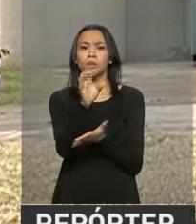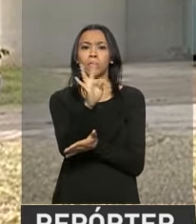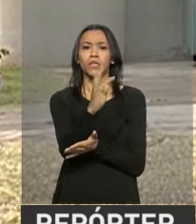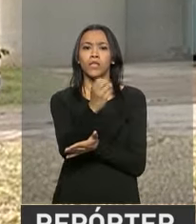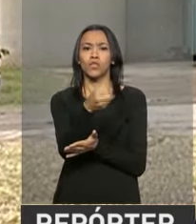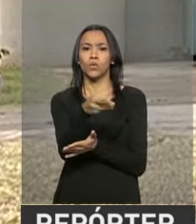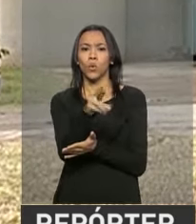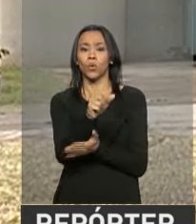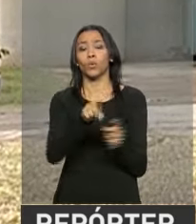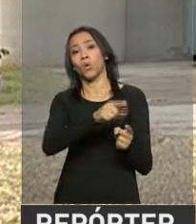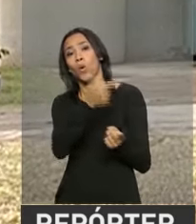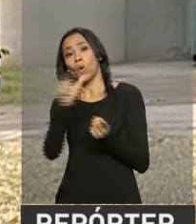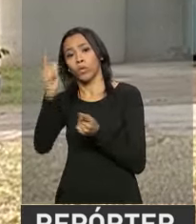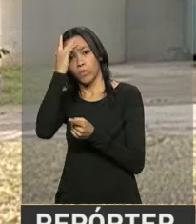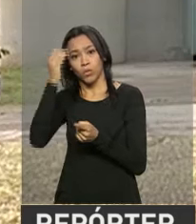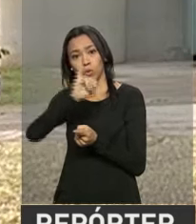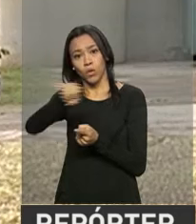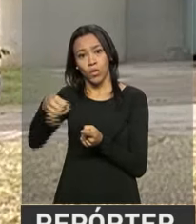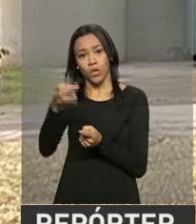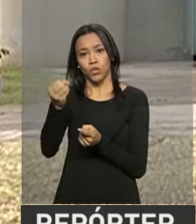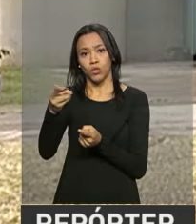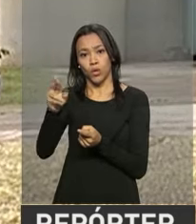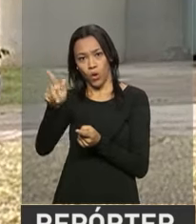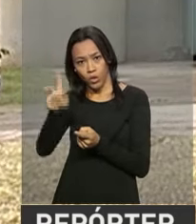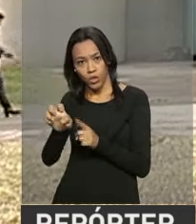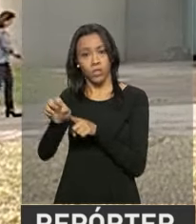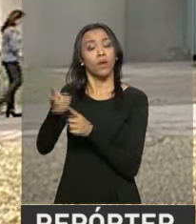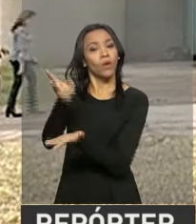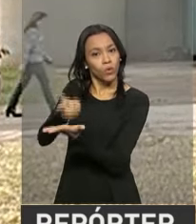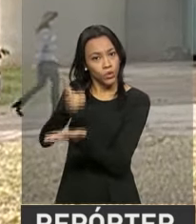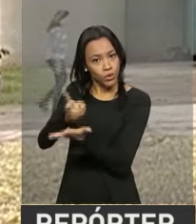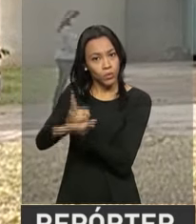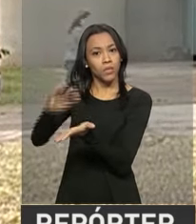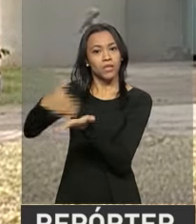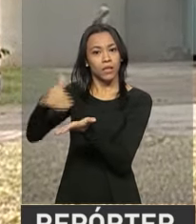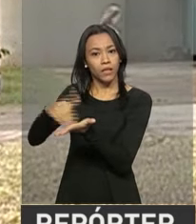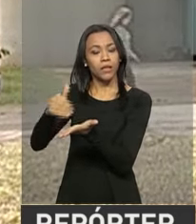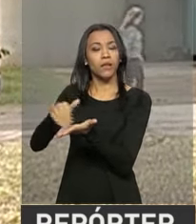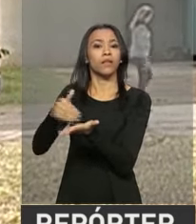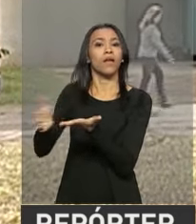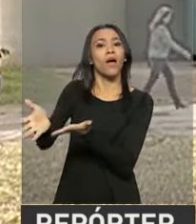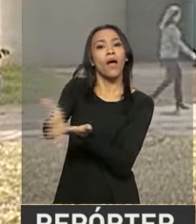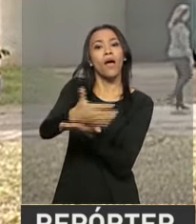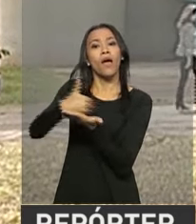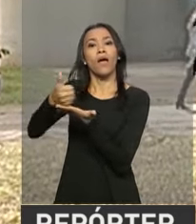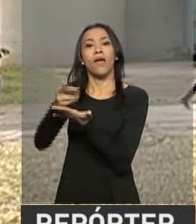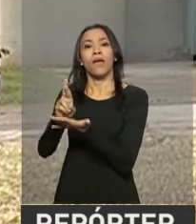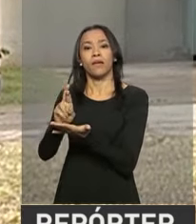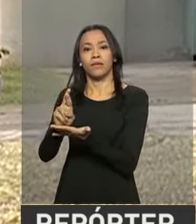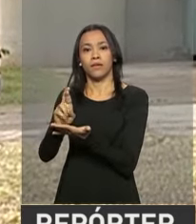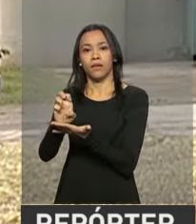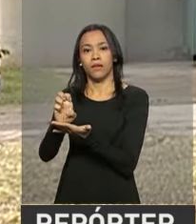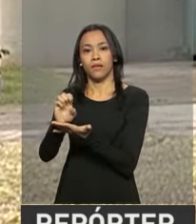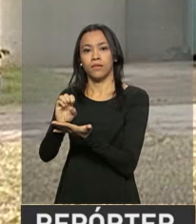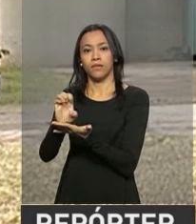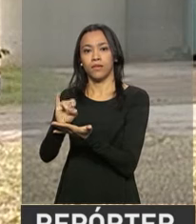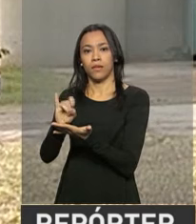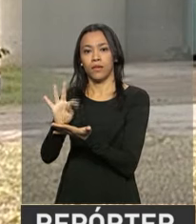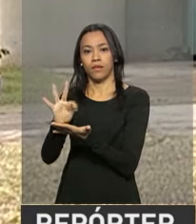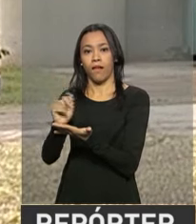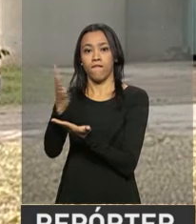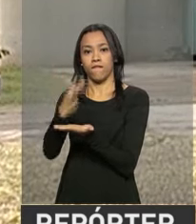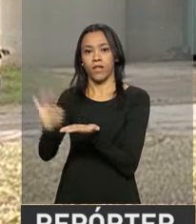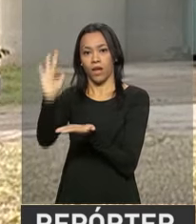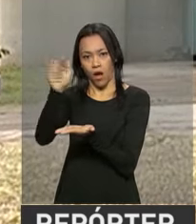Jorge Rachid também continua por enquanto na Secretaria da Receita Federal. Henrique Meirelles afirmou também que os próximos